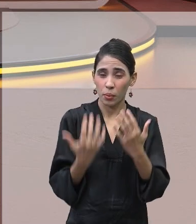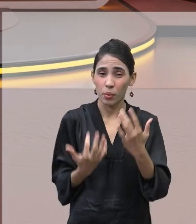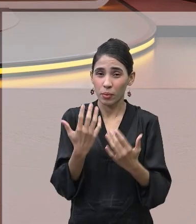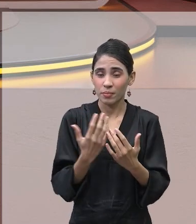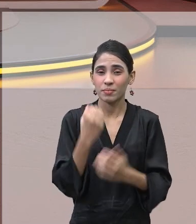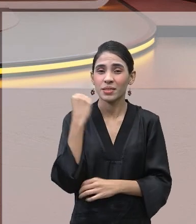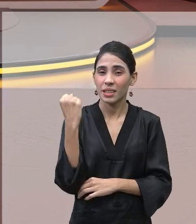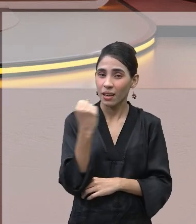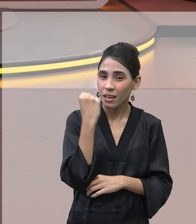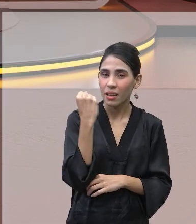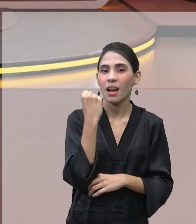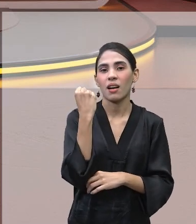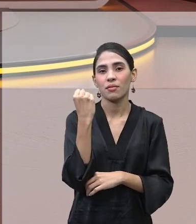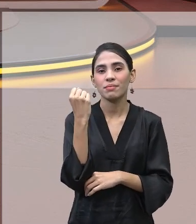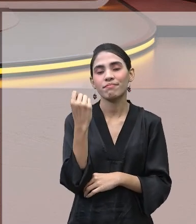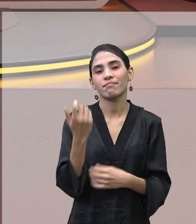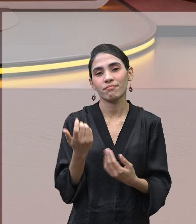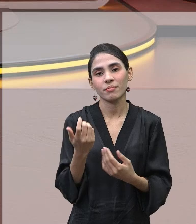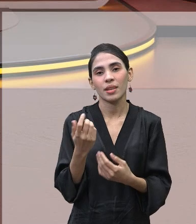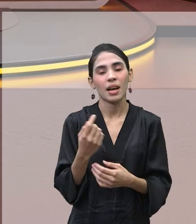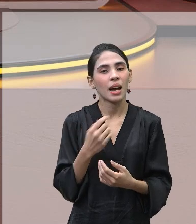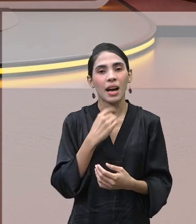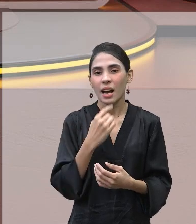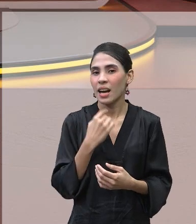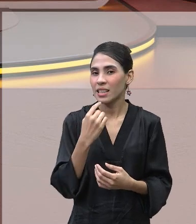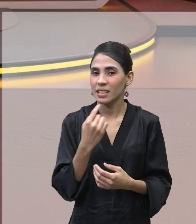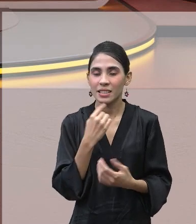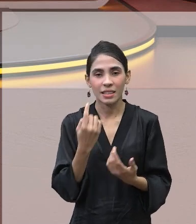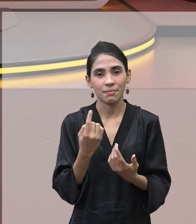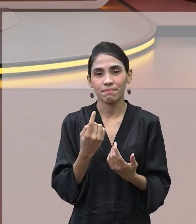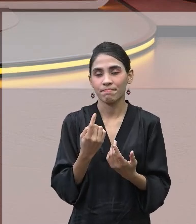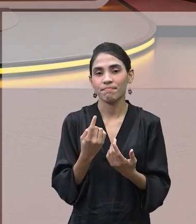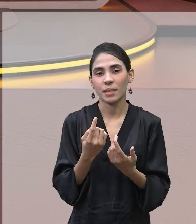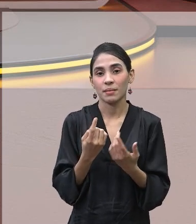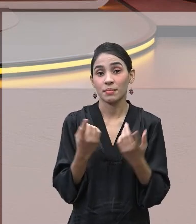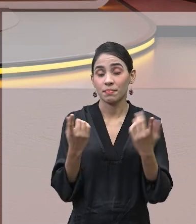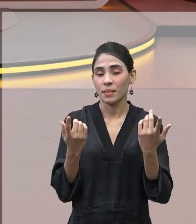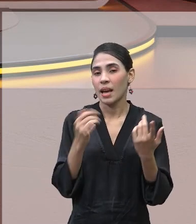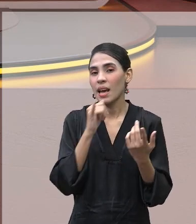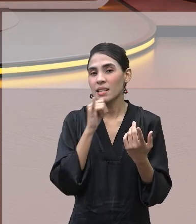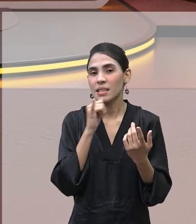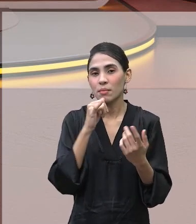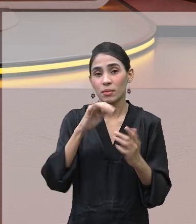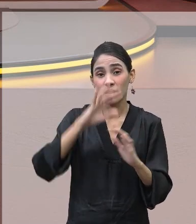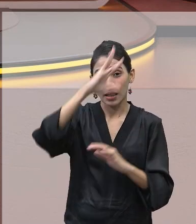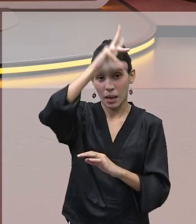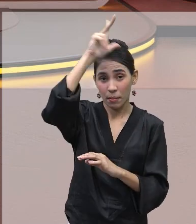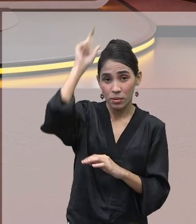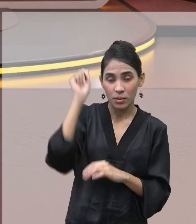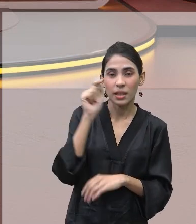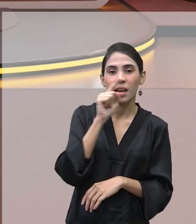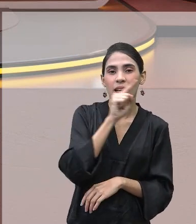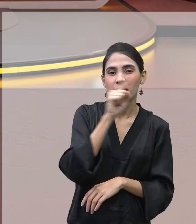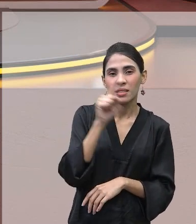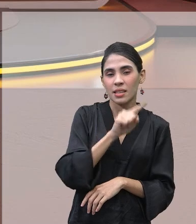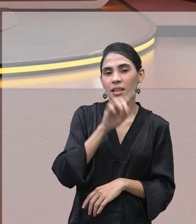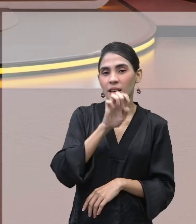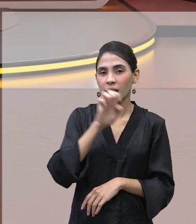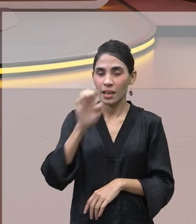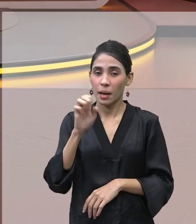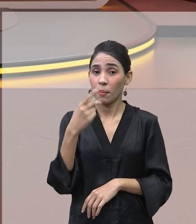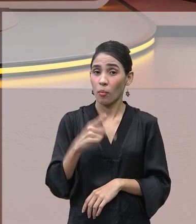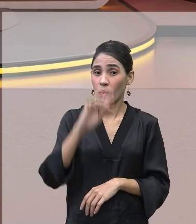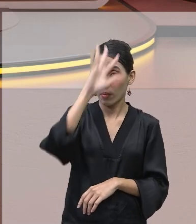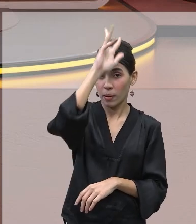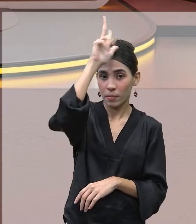insuportável, imprevisível e ainda não visto na Amazônia, né? Já que estamos falando aqui do ZEE da Amazônia. Mas vamos